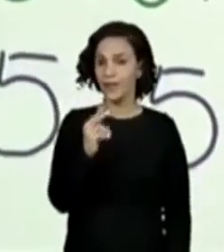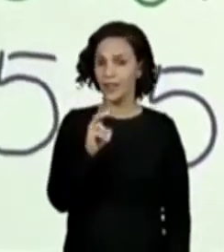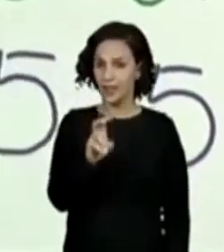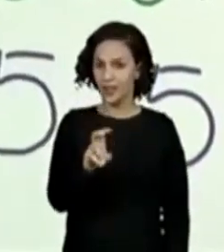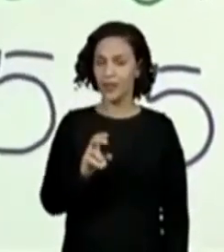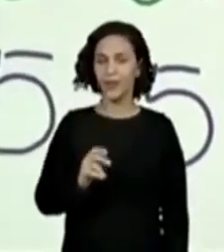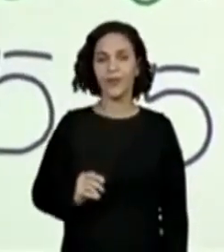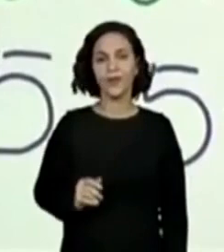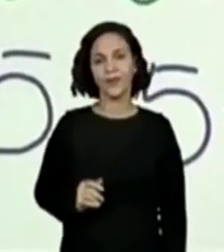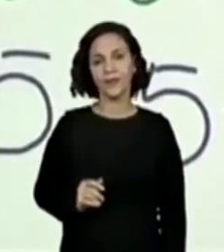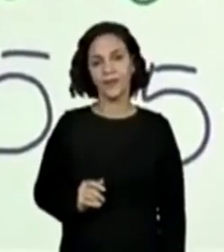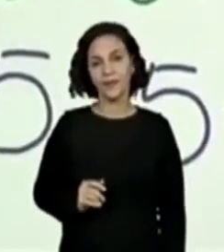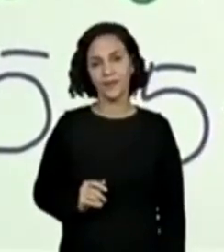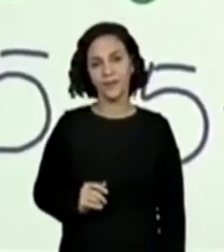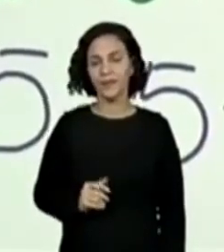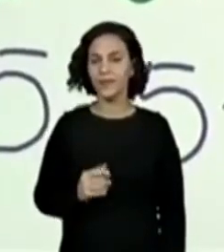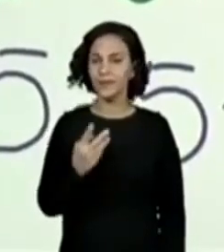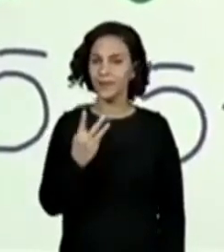25,